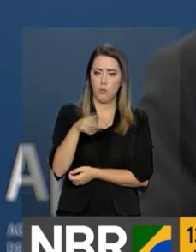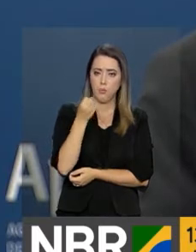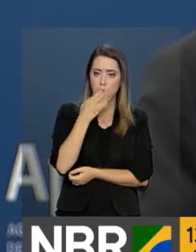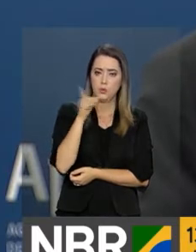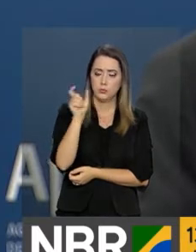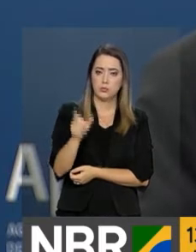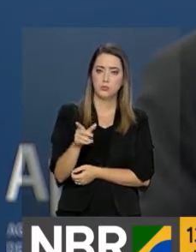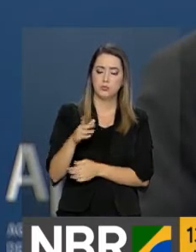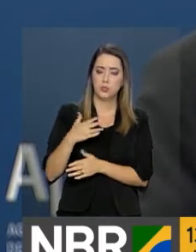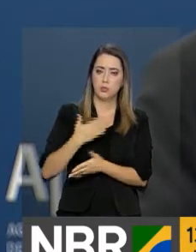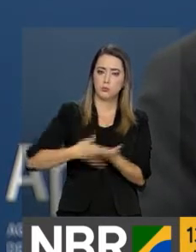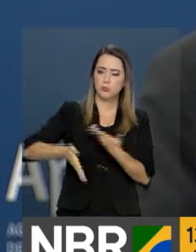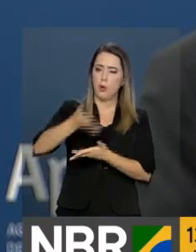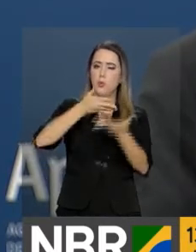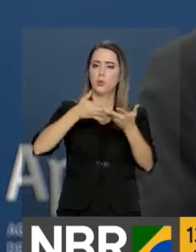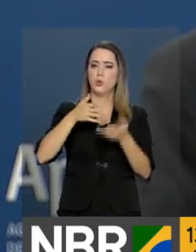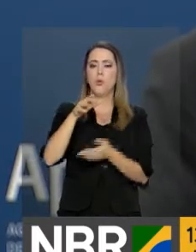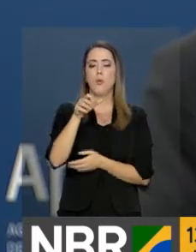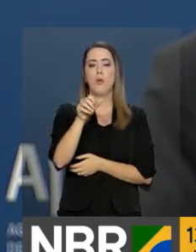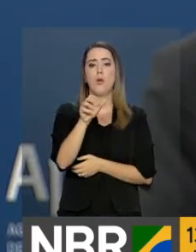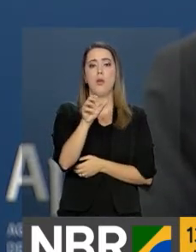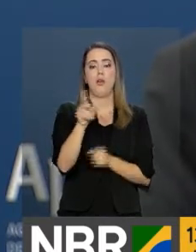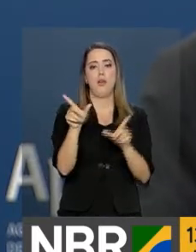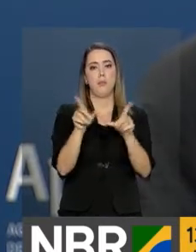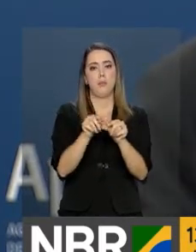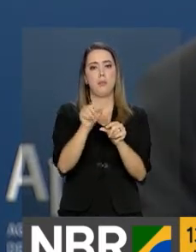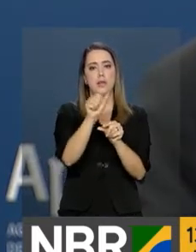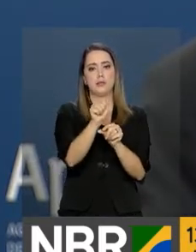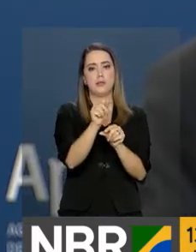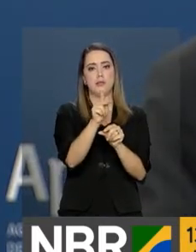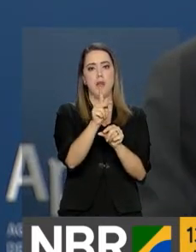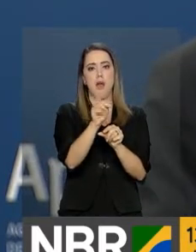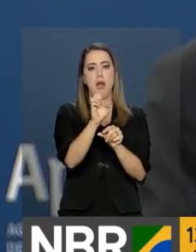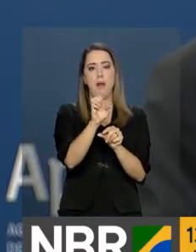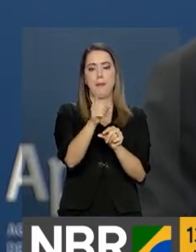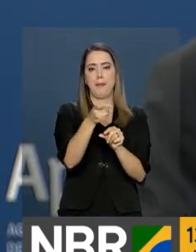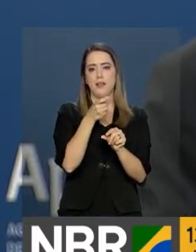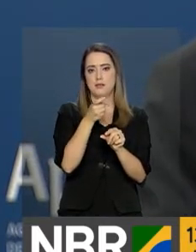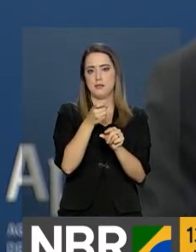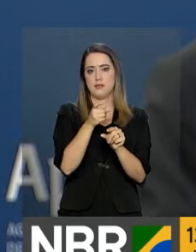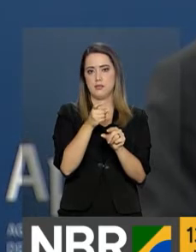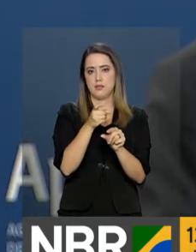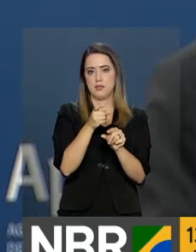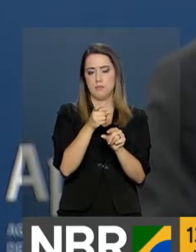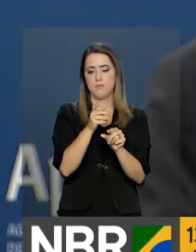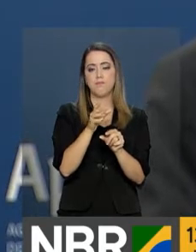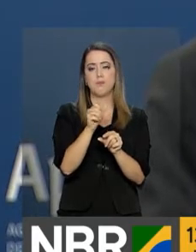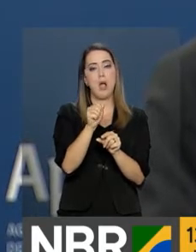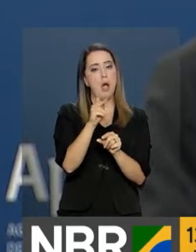ele deu à Apex. Não foram poucas as vezes que aqui no Brasil e fora do Brasil eu participei,